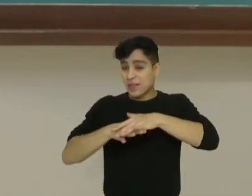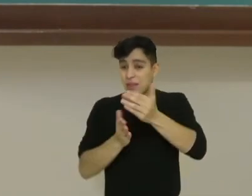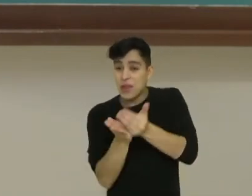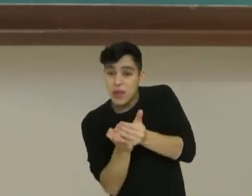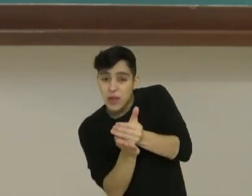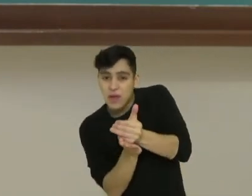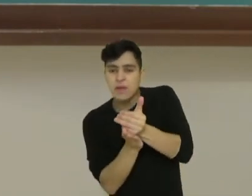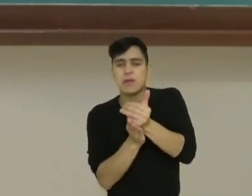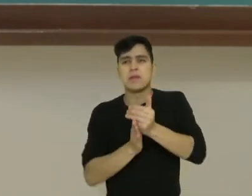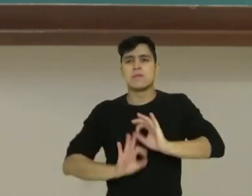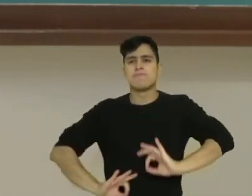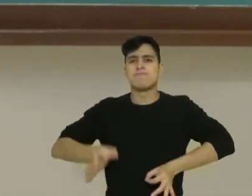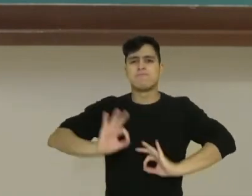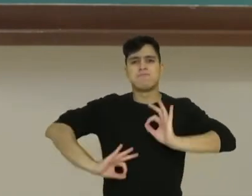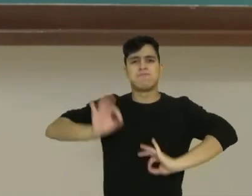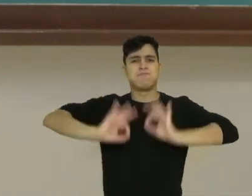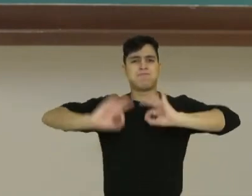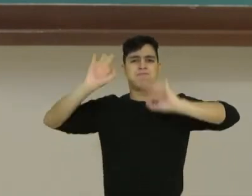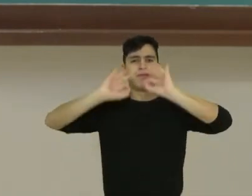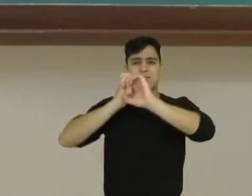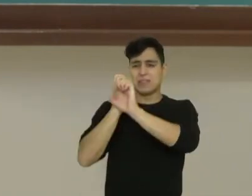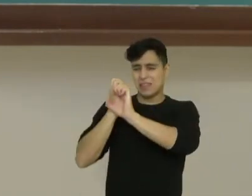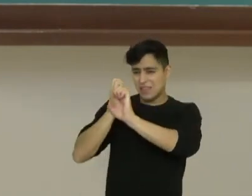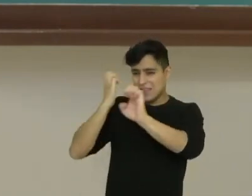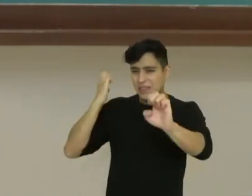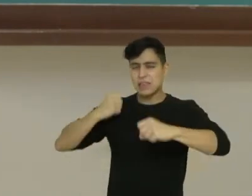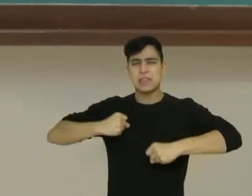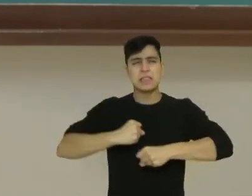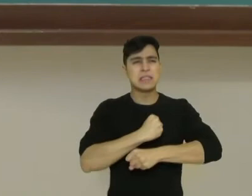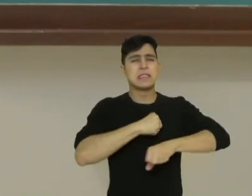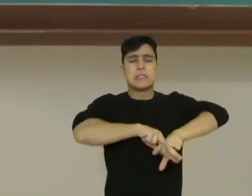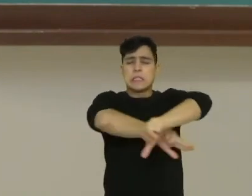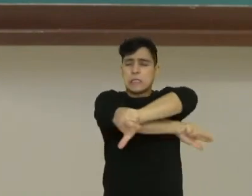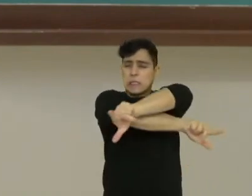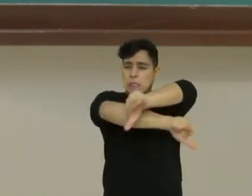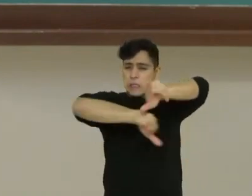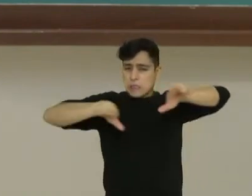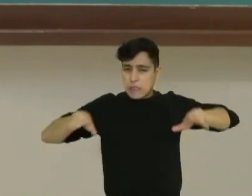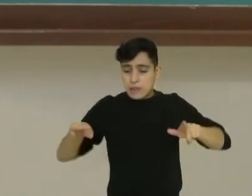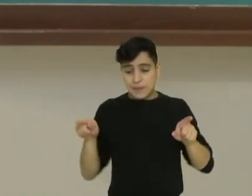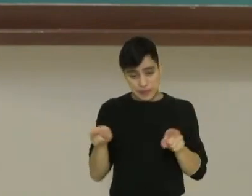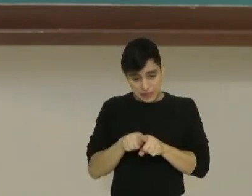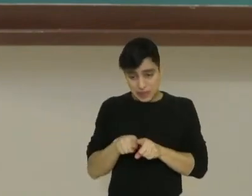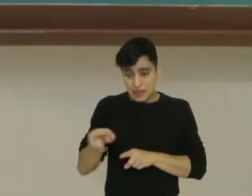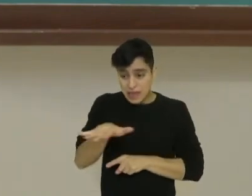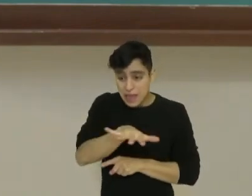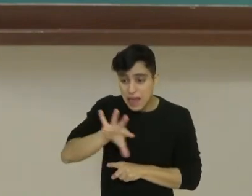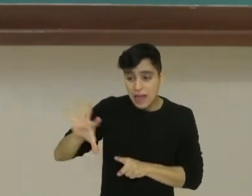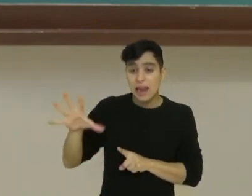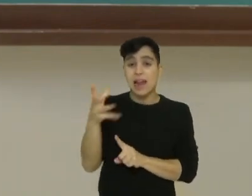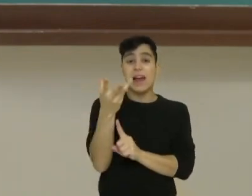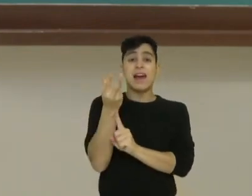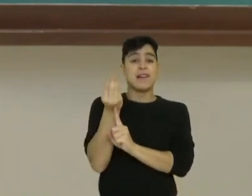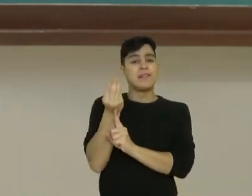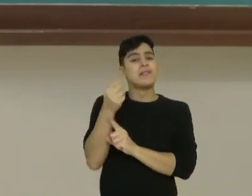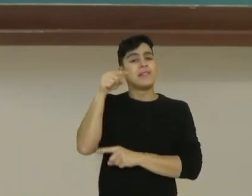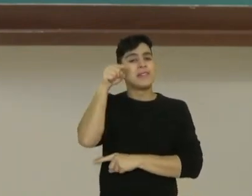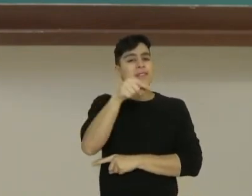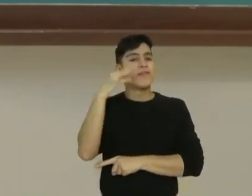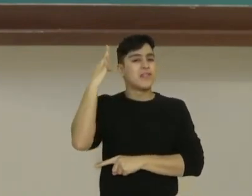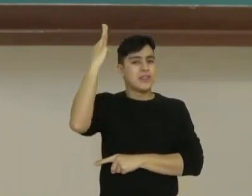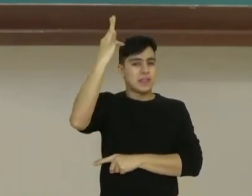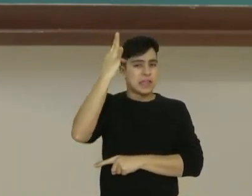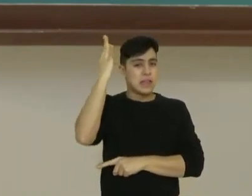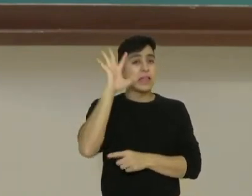né? Em várias obras que foram feitas, vai se refletir também na arte, né? E na filosofia, então